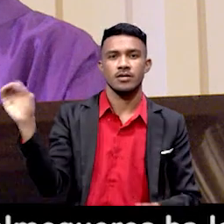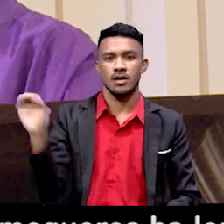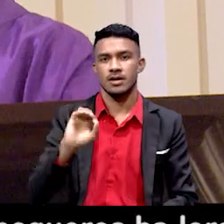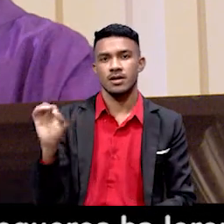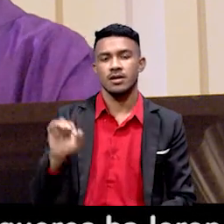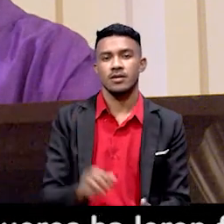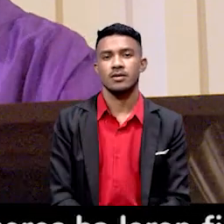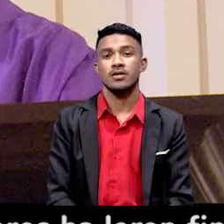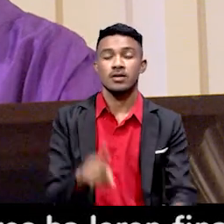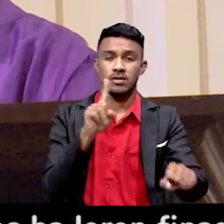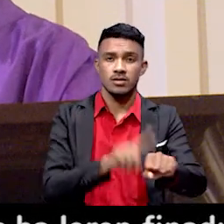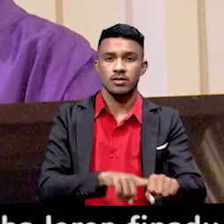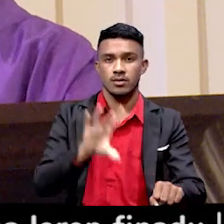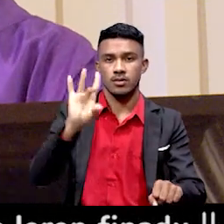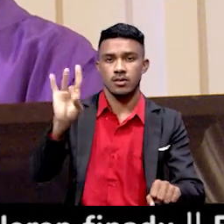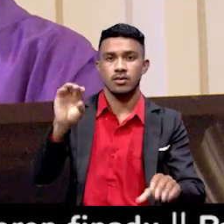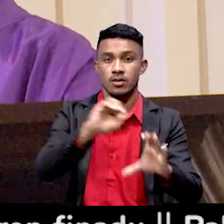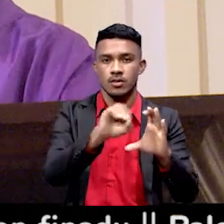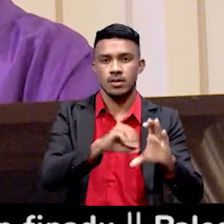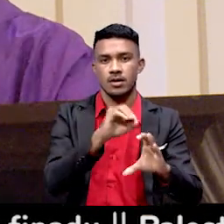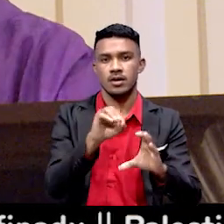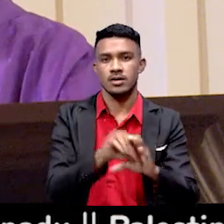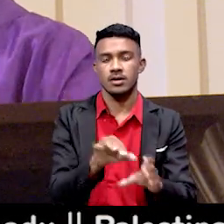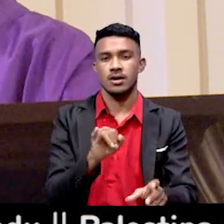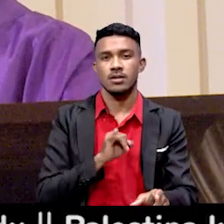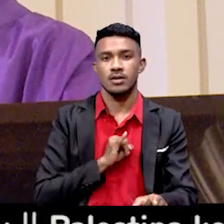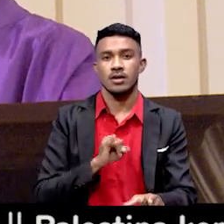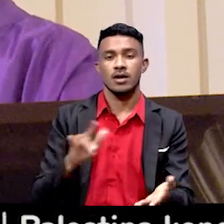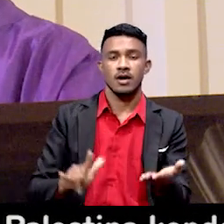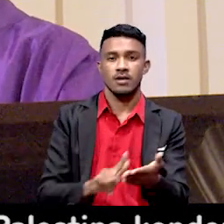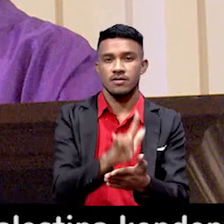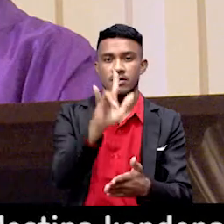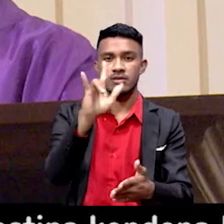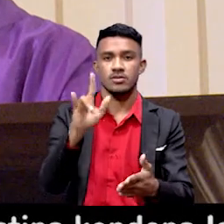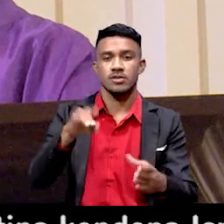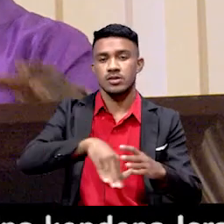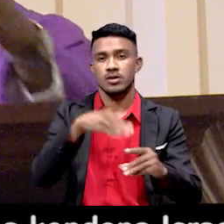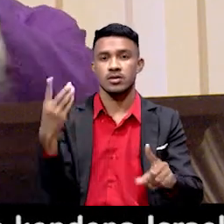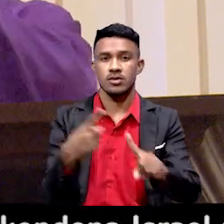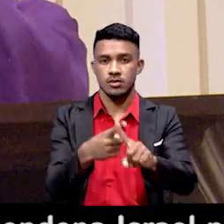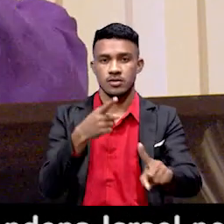São 8 horas. Mas de engata, a viagem saiu na viagem.